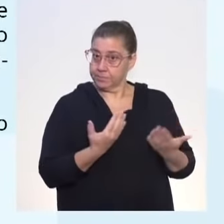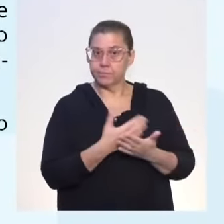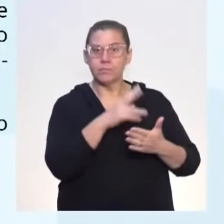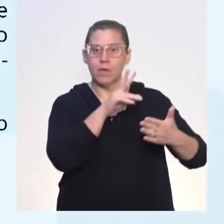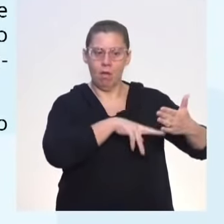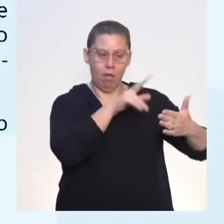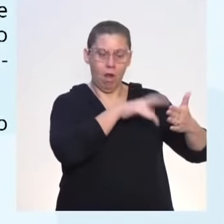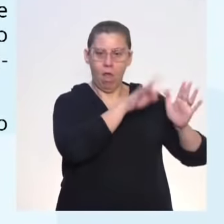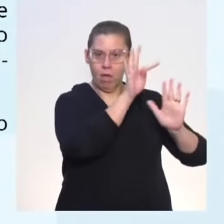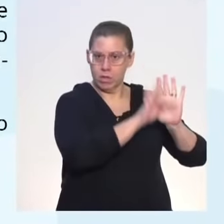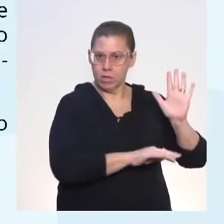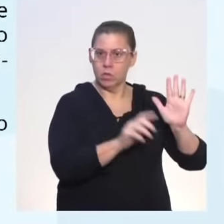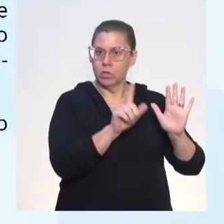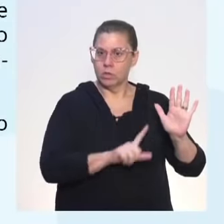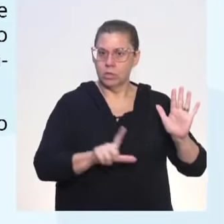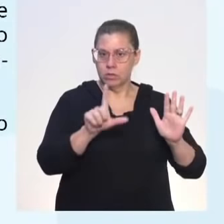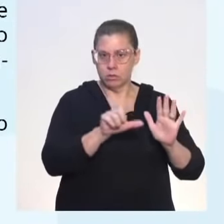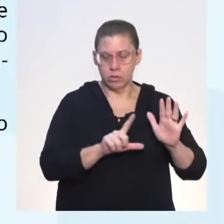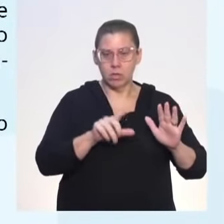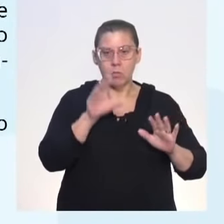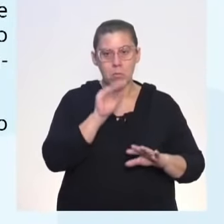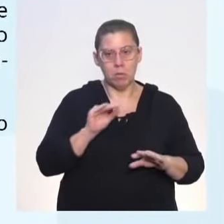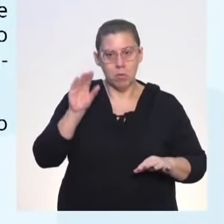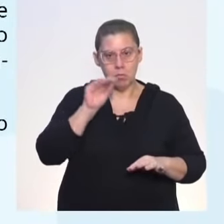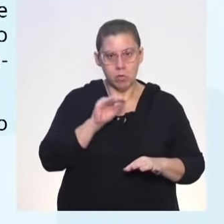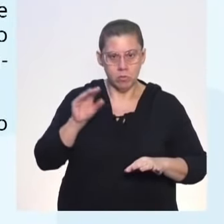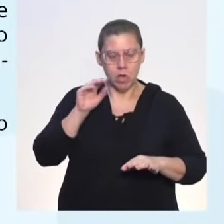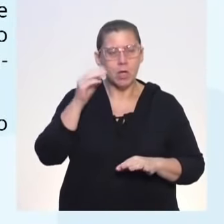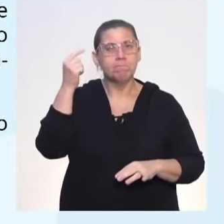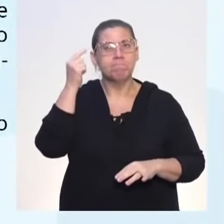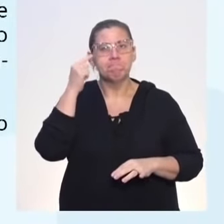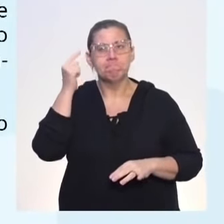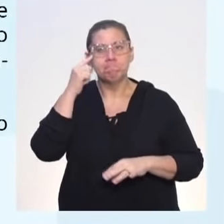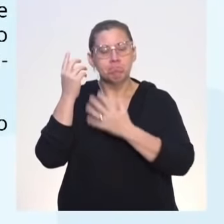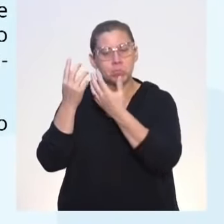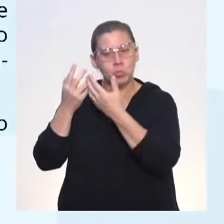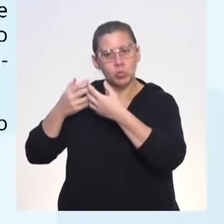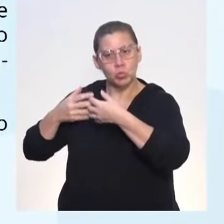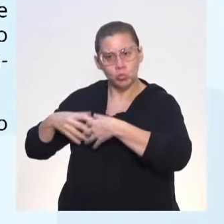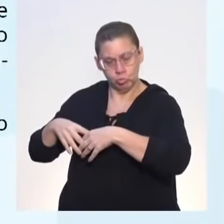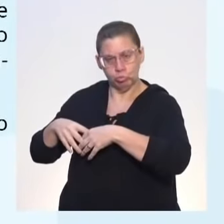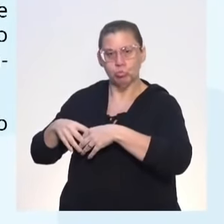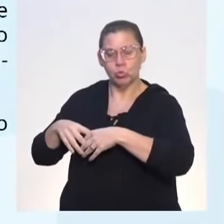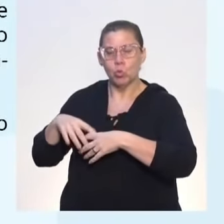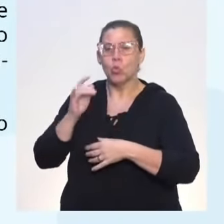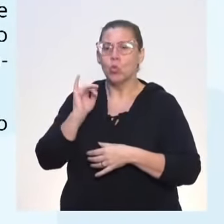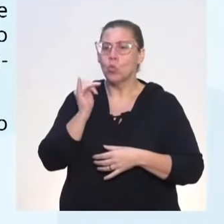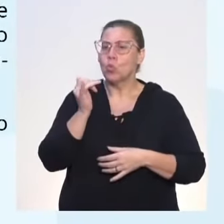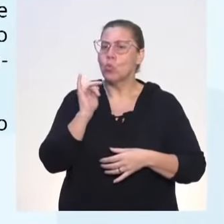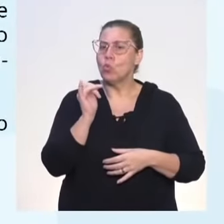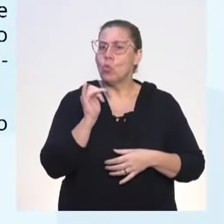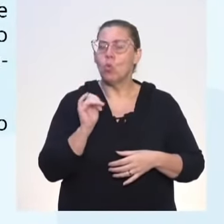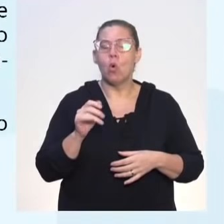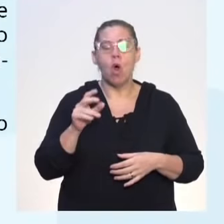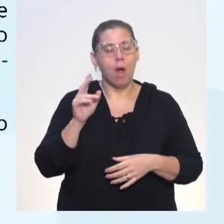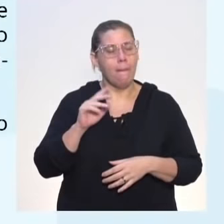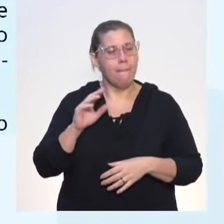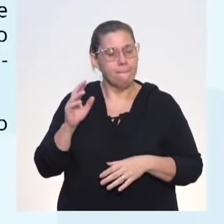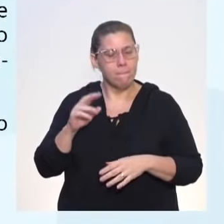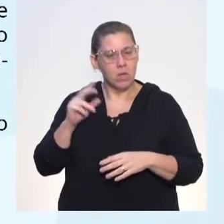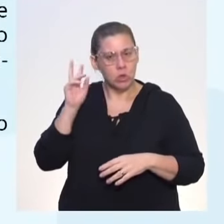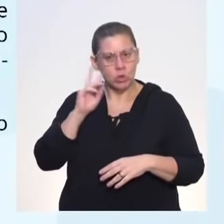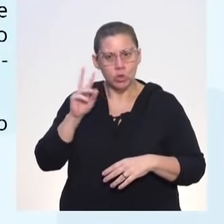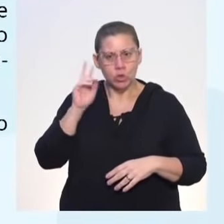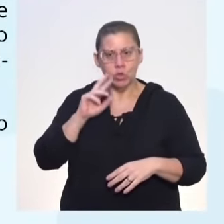Ler textos literários de tradição oral, fazer reflexões sobre os elementos narrativos de uma lenda indígena, bem